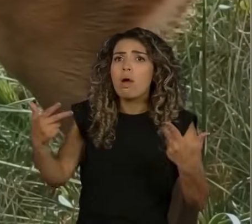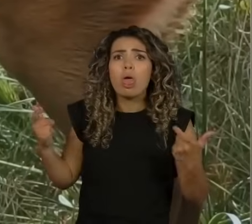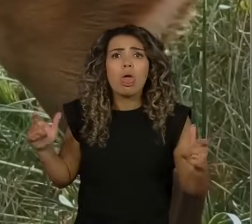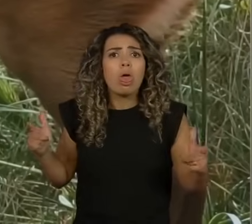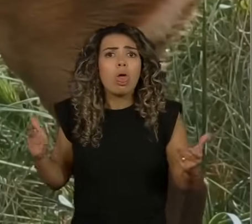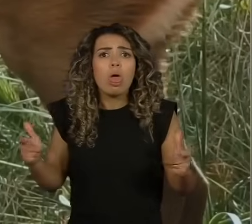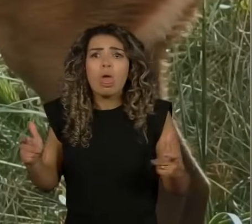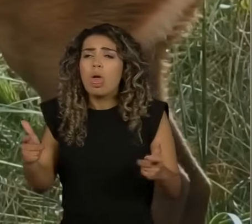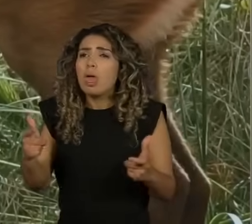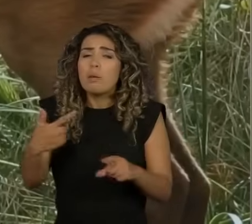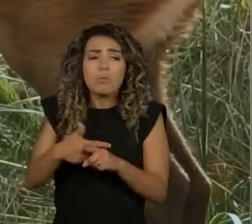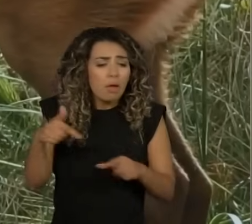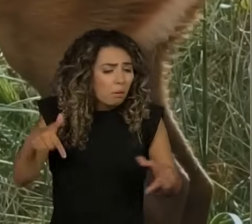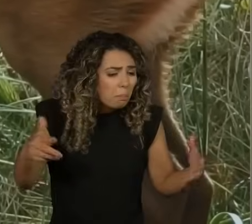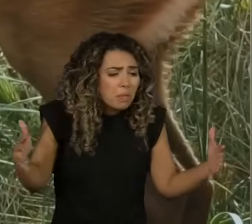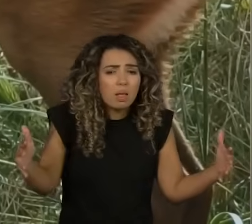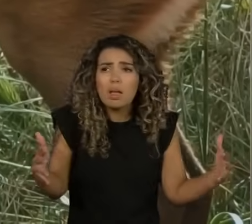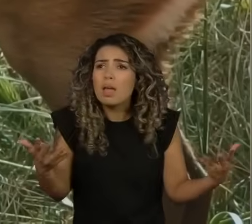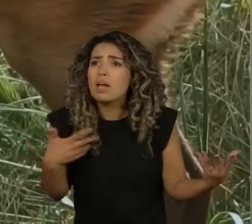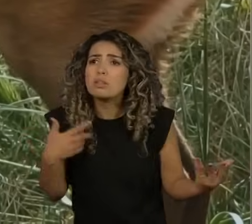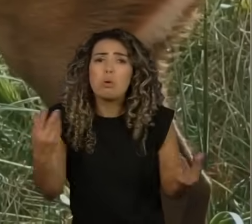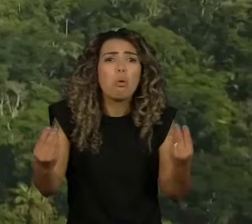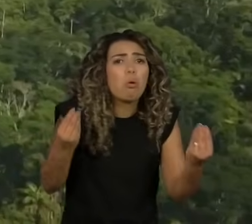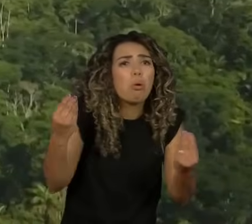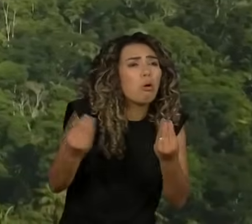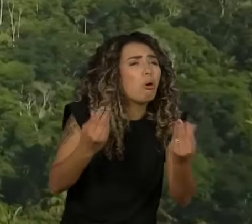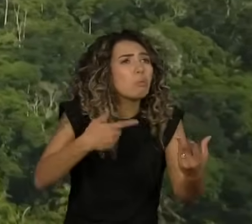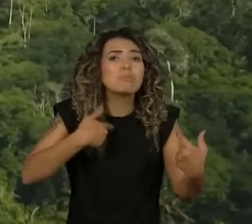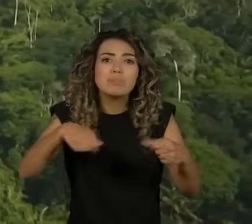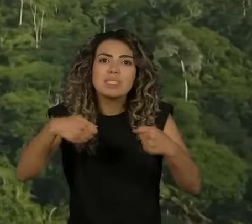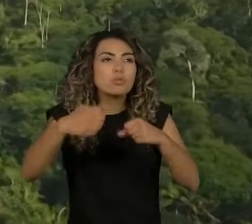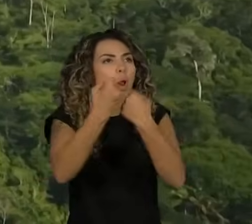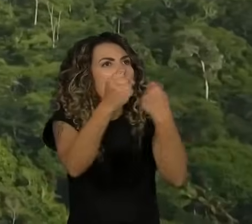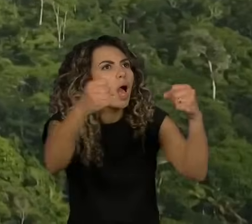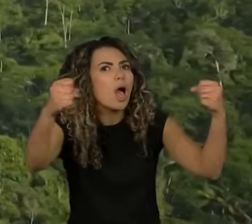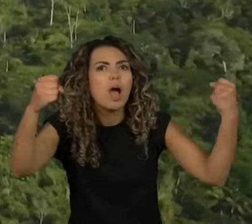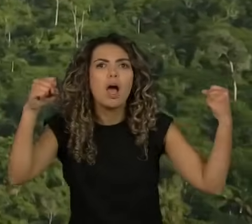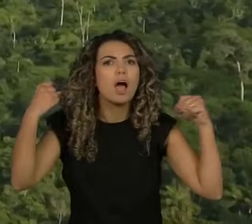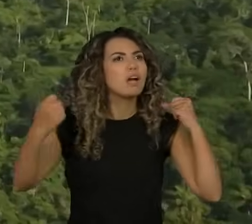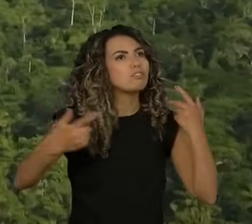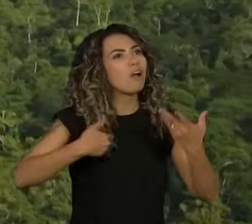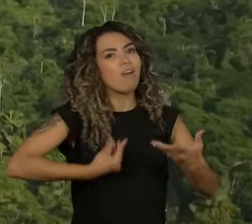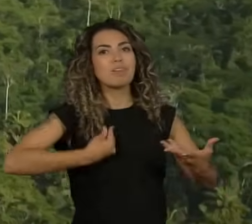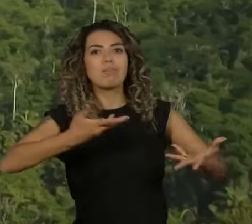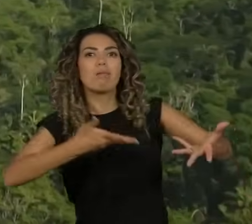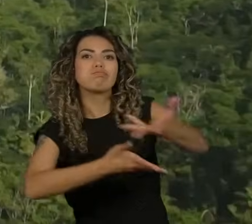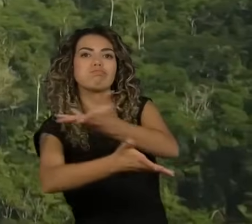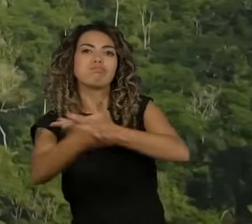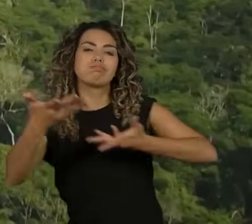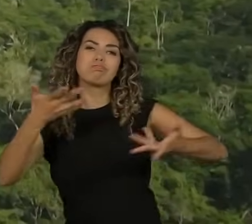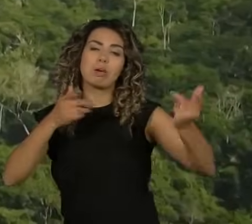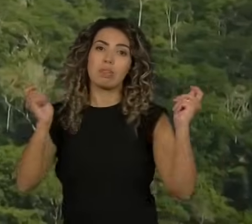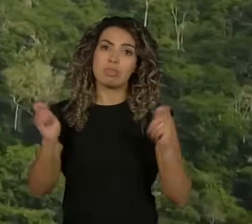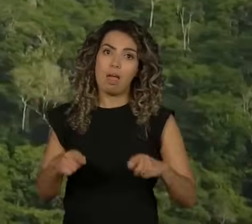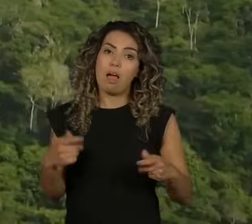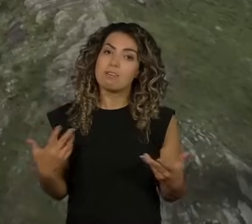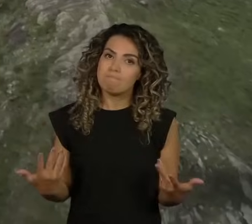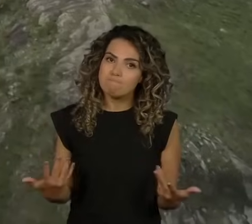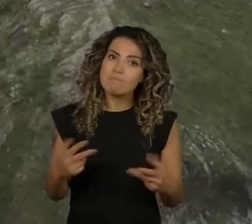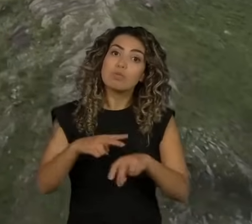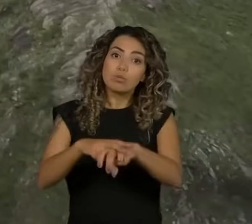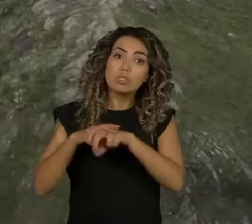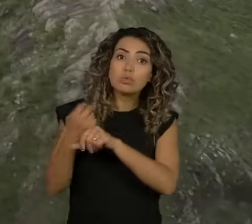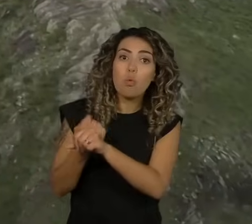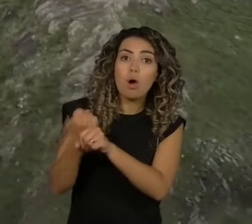precisariam de mais território para conseguirem sair dessa ameaça. E acho que a parte mais importante, que é a que nós temos que prestar atenção para os próximos anos, é